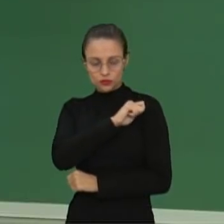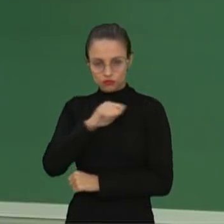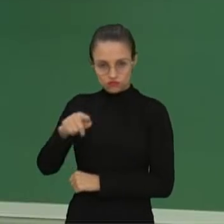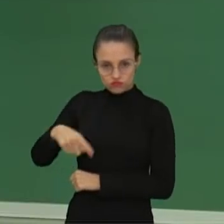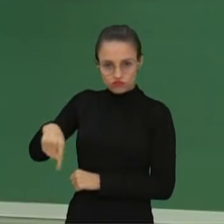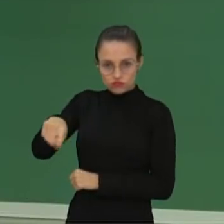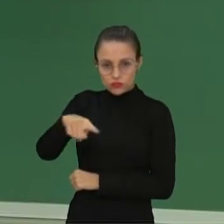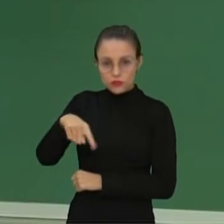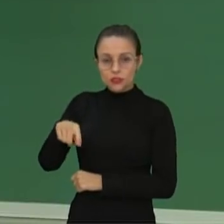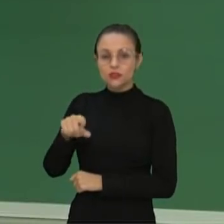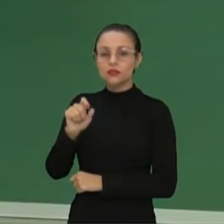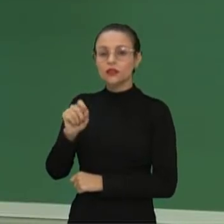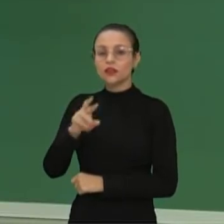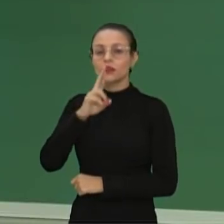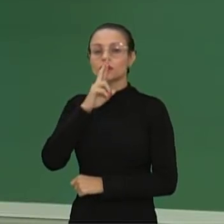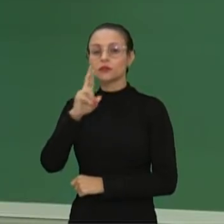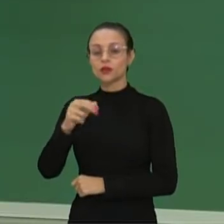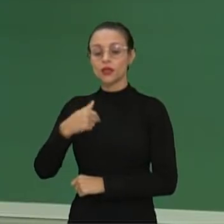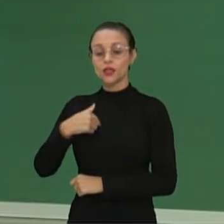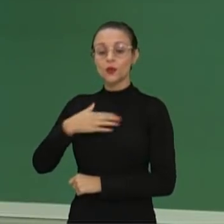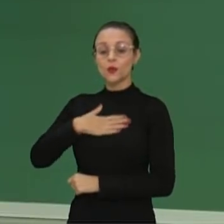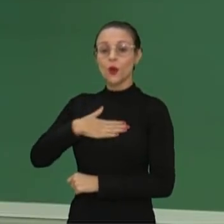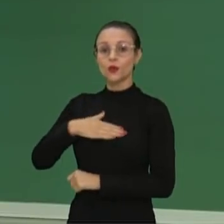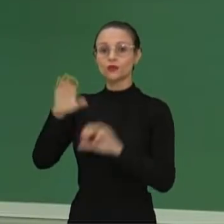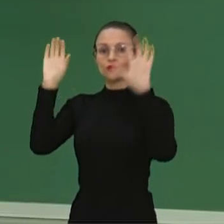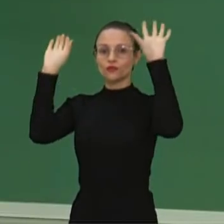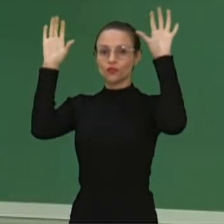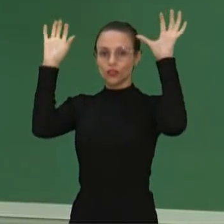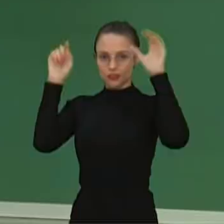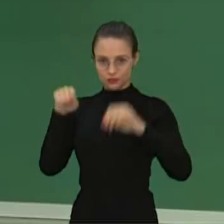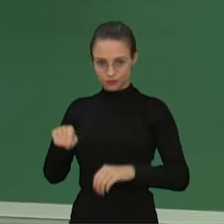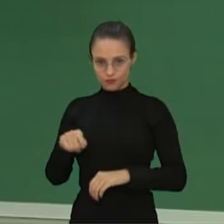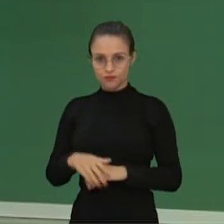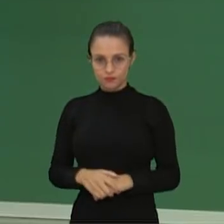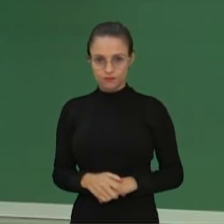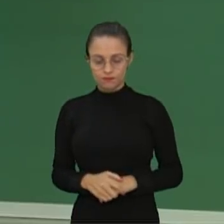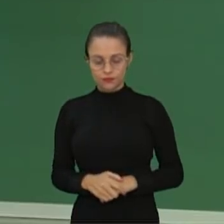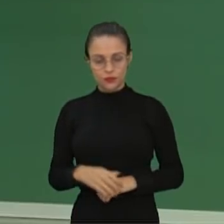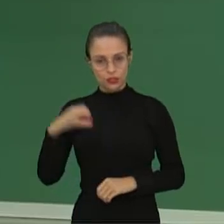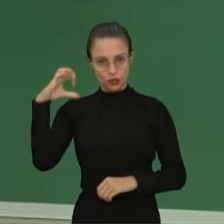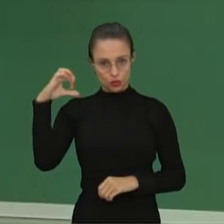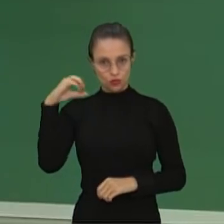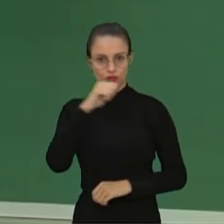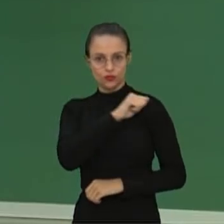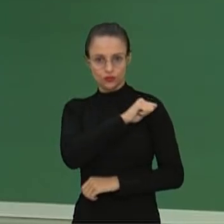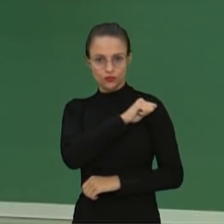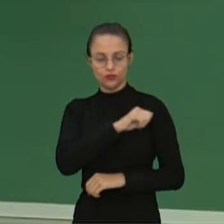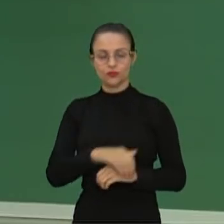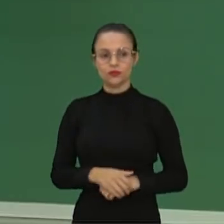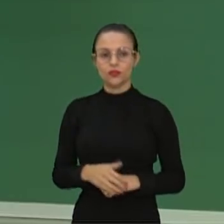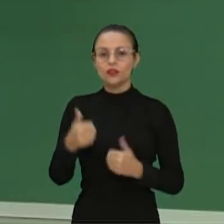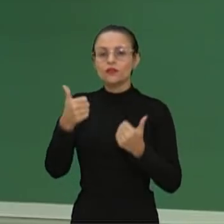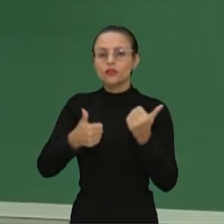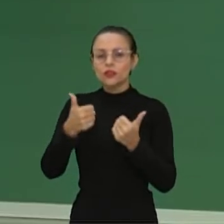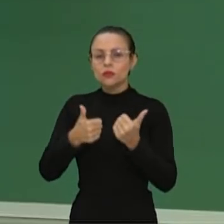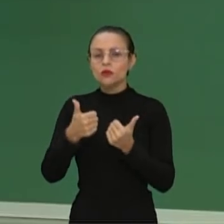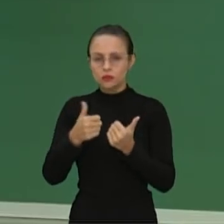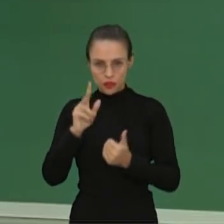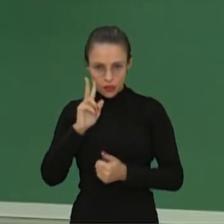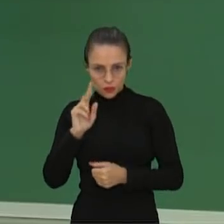né, que responderam, eu gosto de vôlei. 9 alunos. Futebol, vocês lembram?